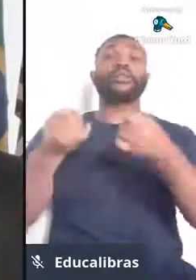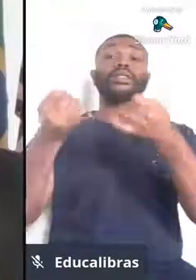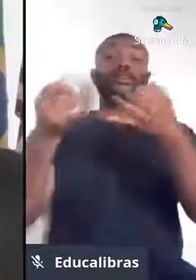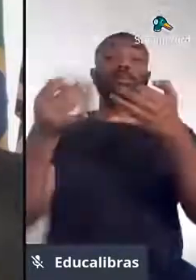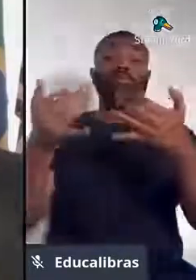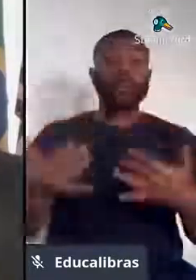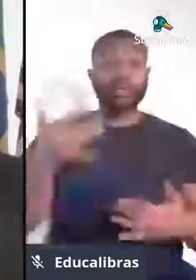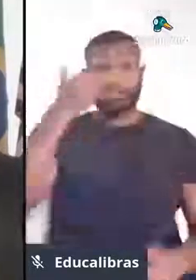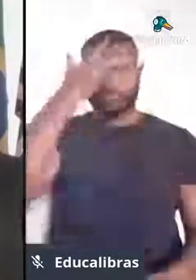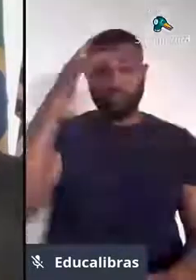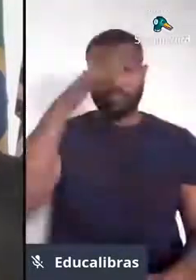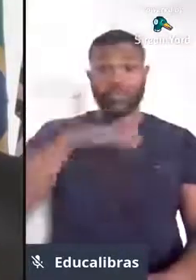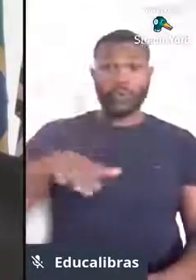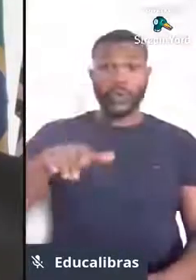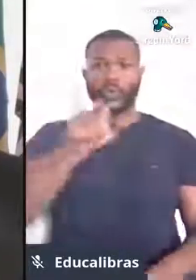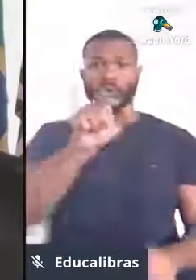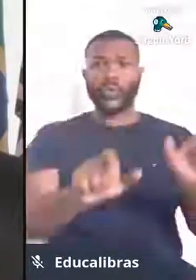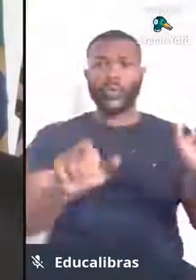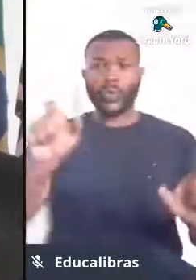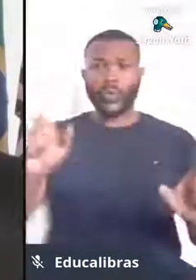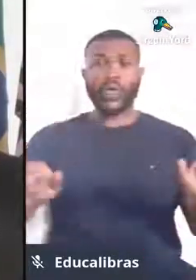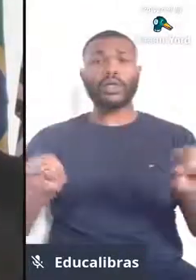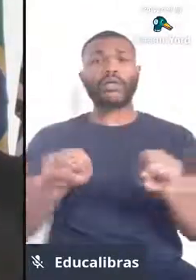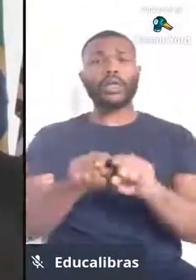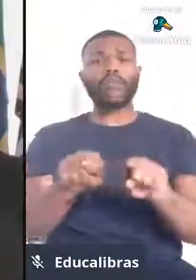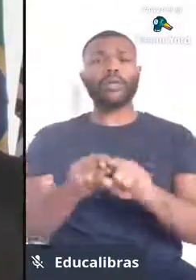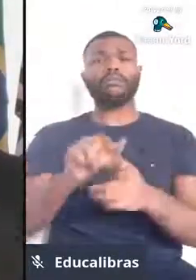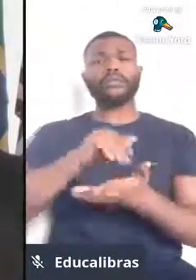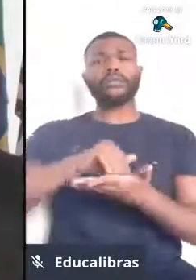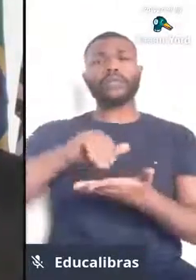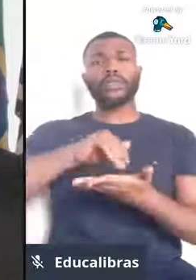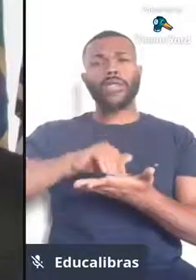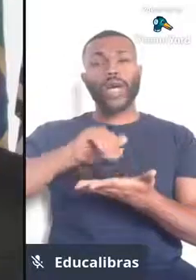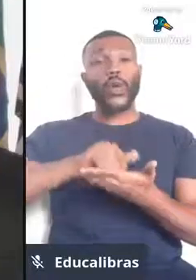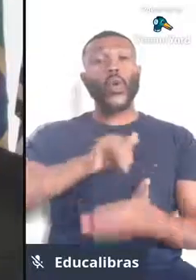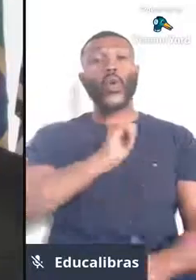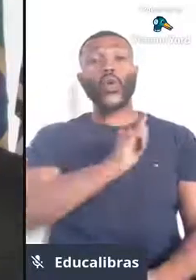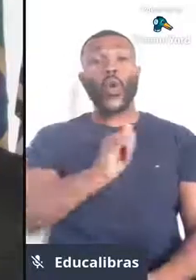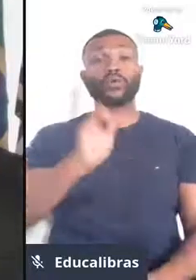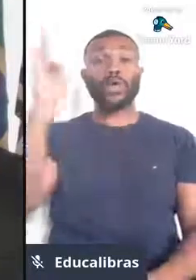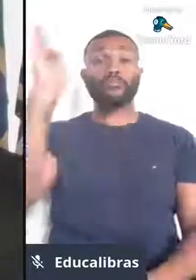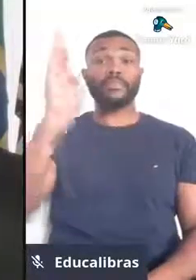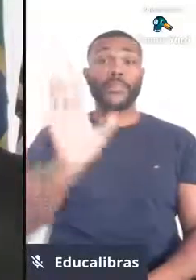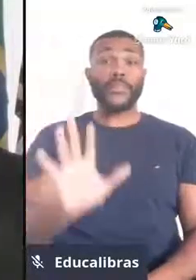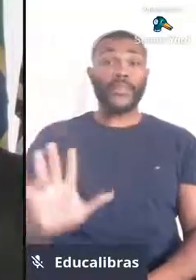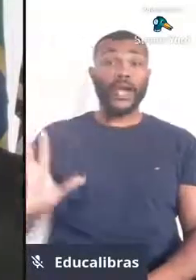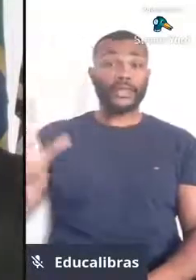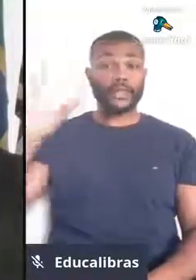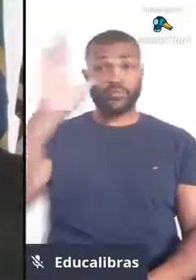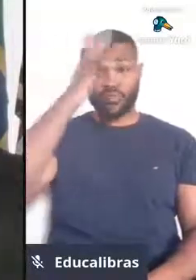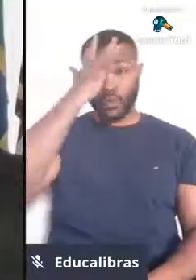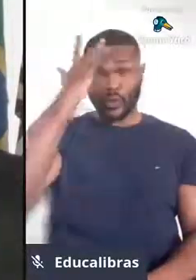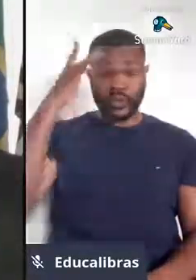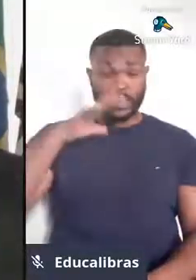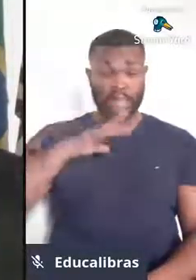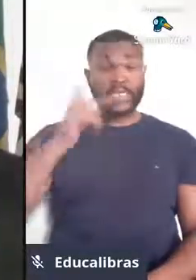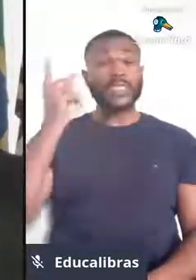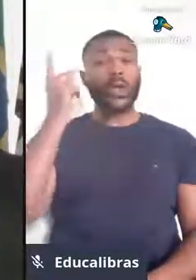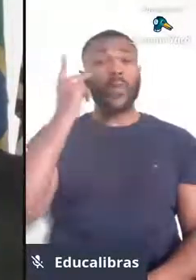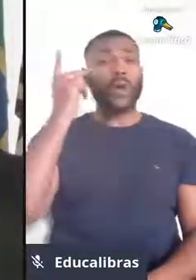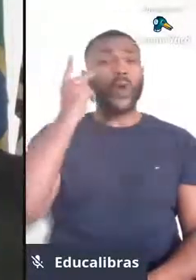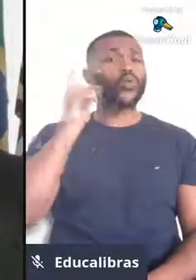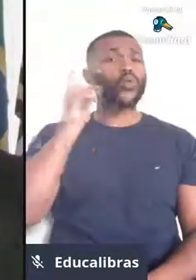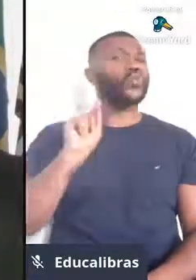conta até para os meus pares, para os secretários, enfim, mas ela conta para o Brasil, para os paulistanos, quais as